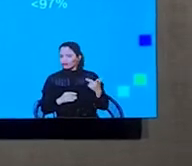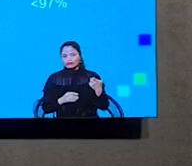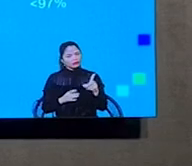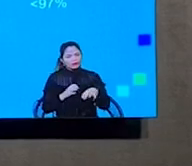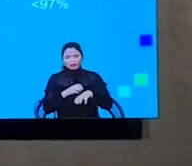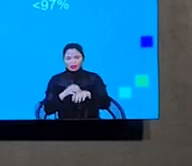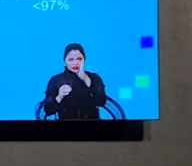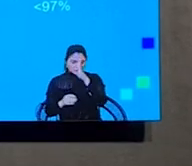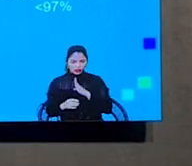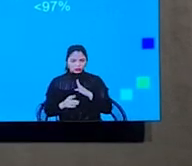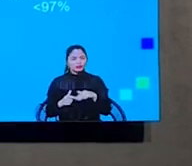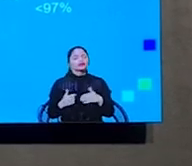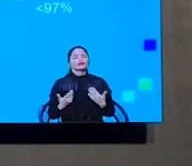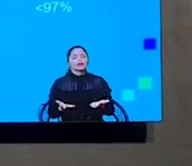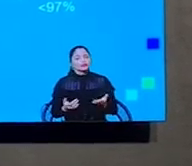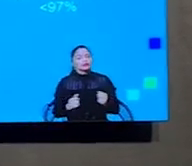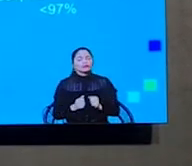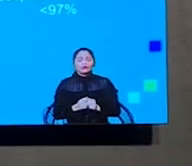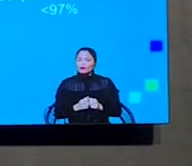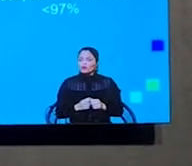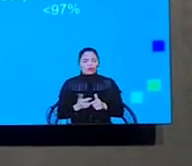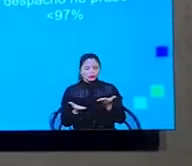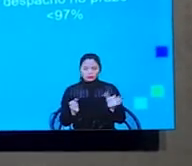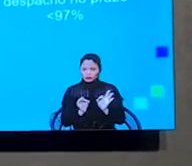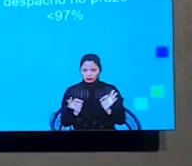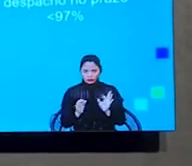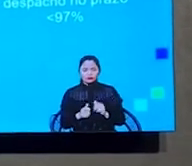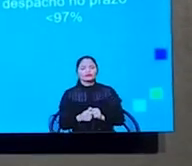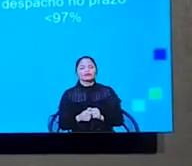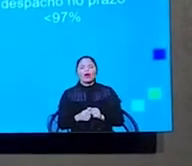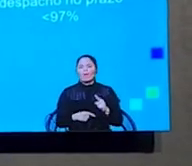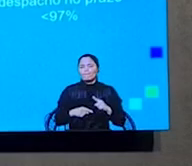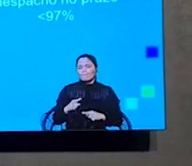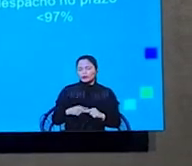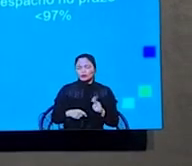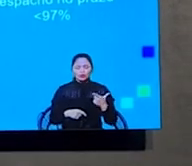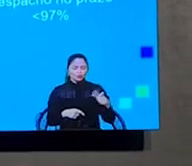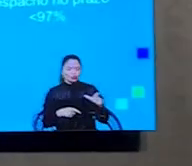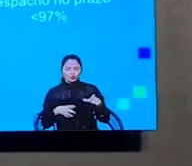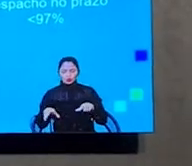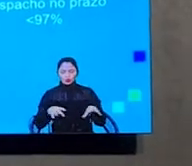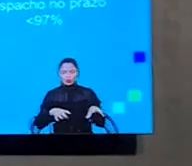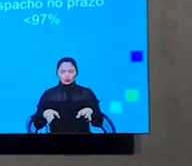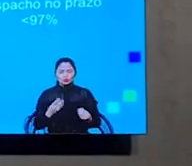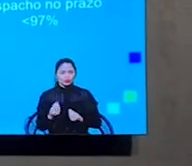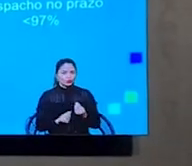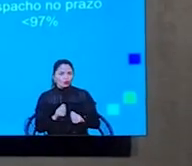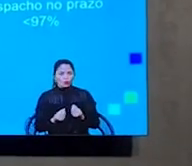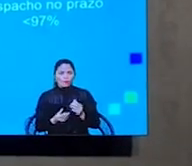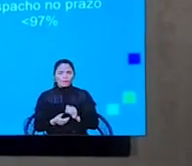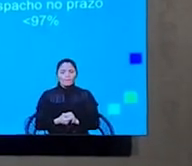para os clientes e esse produto, obviamente, eu não vou dividir a conta com você. Mas e os produtos vendidos em outros canais? Como que vai funcionar a